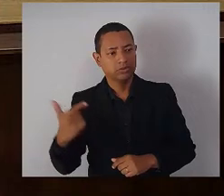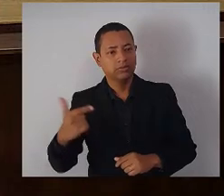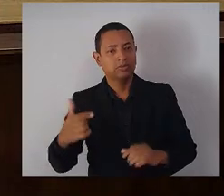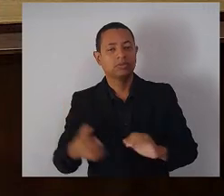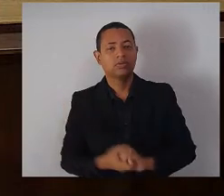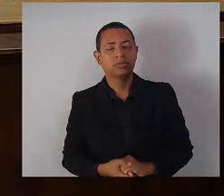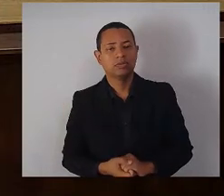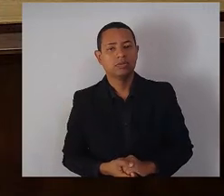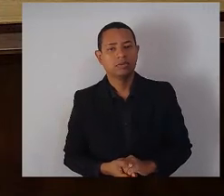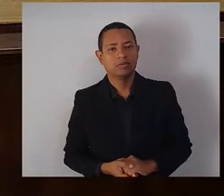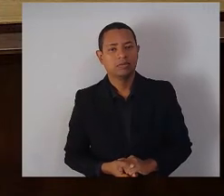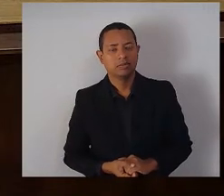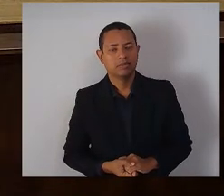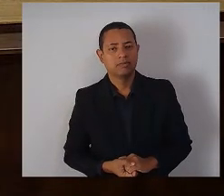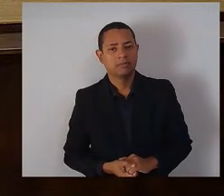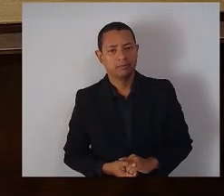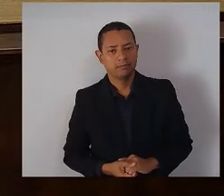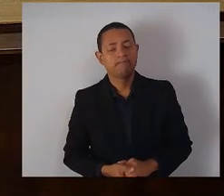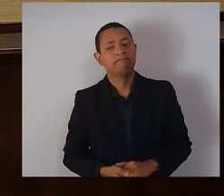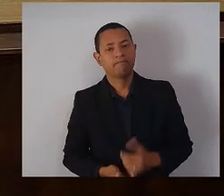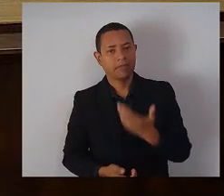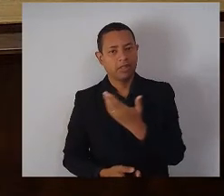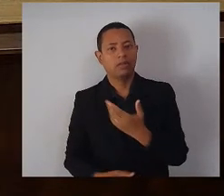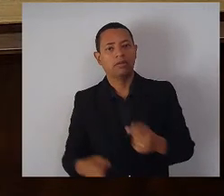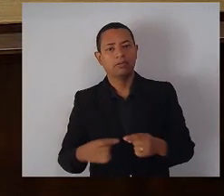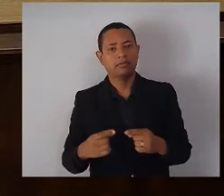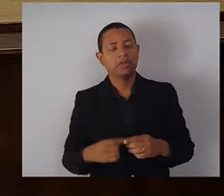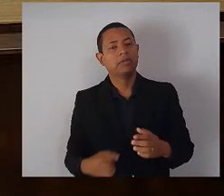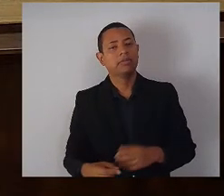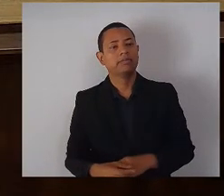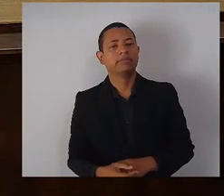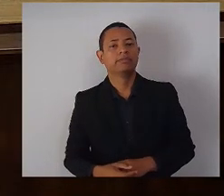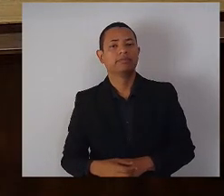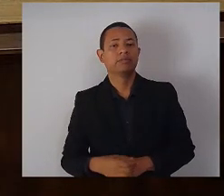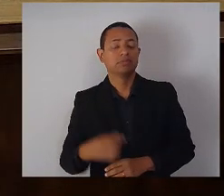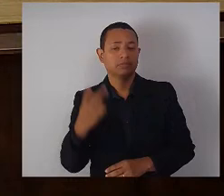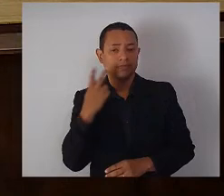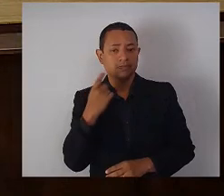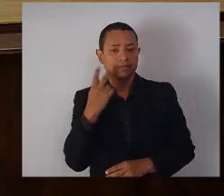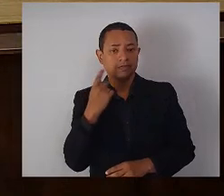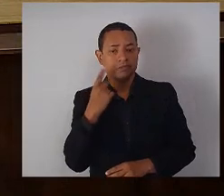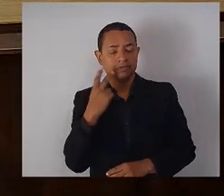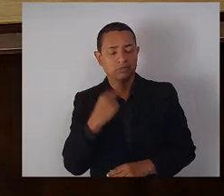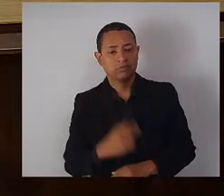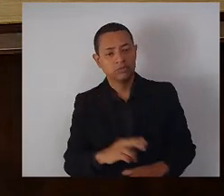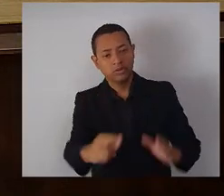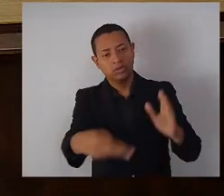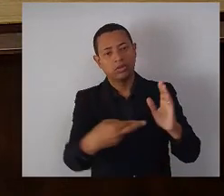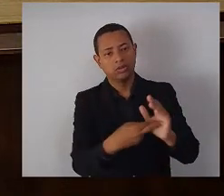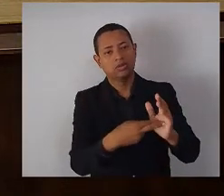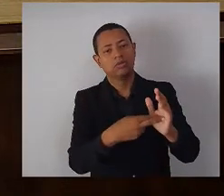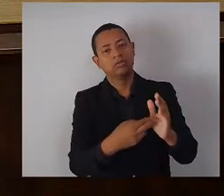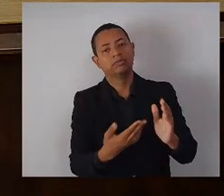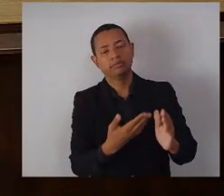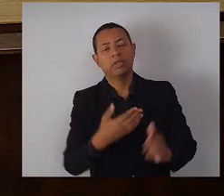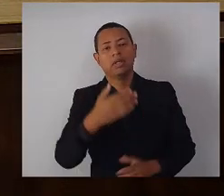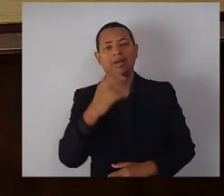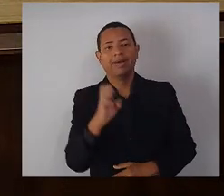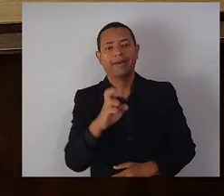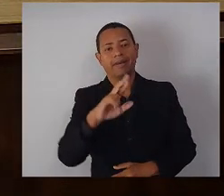Ceará. A origem Fortaleza. O relator é o desembargador eleitoral Francisco Érico Carvalho